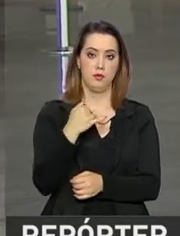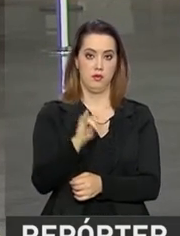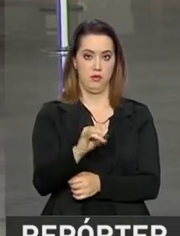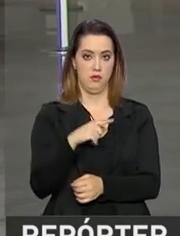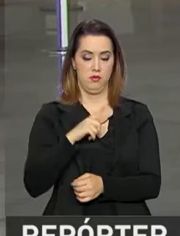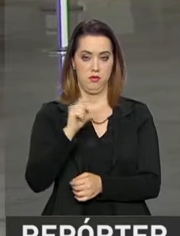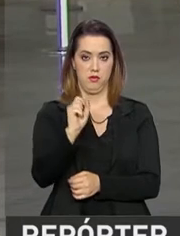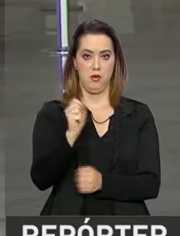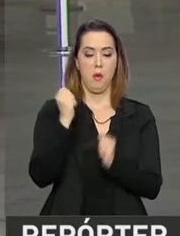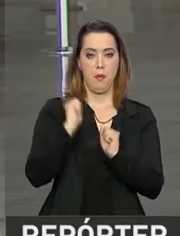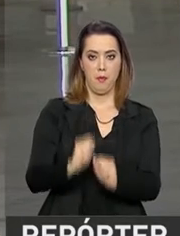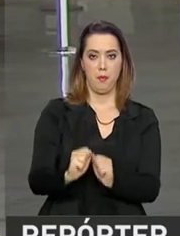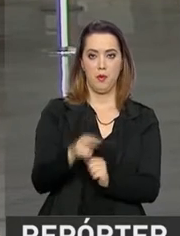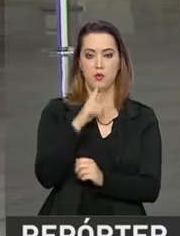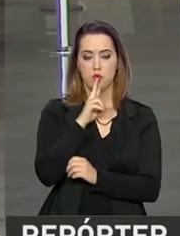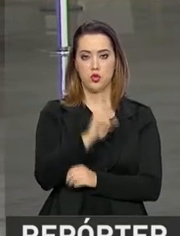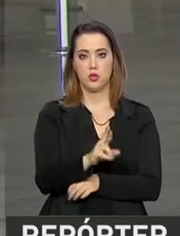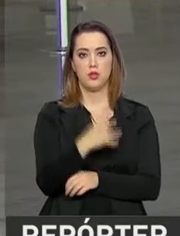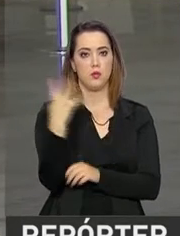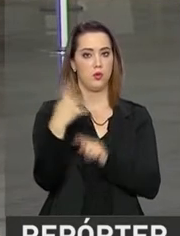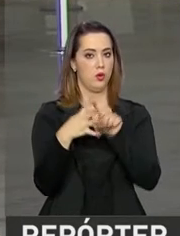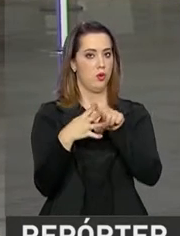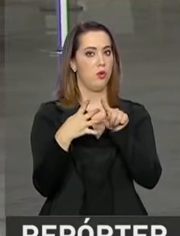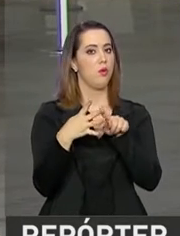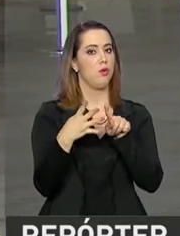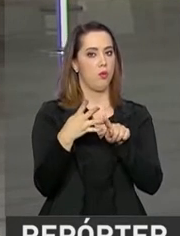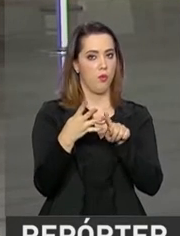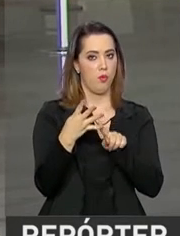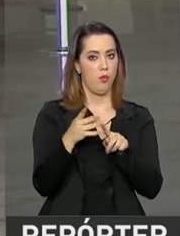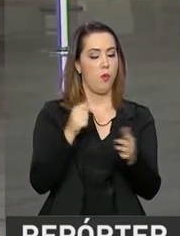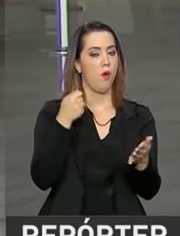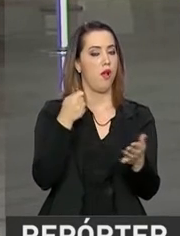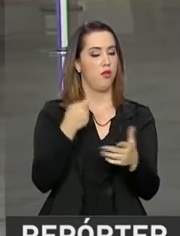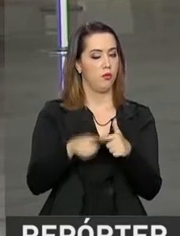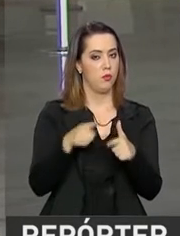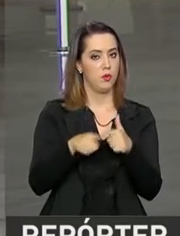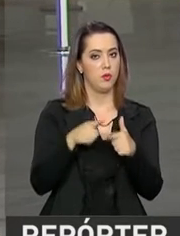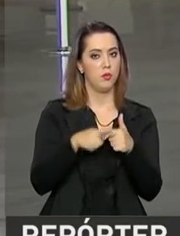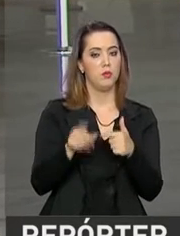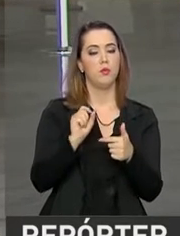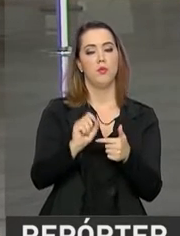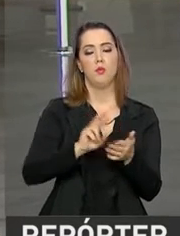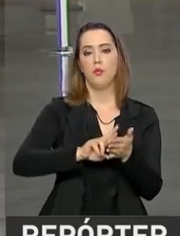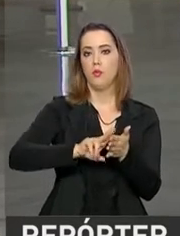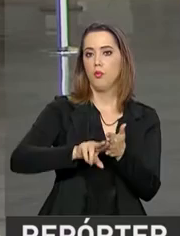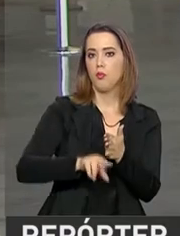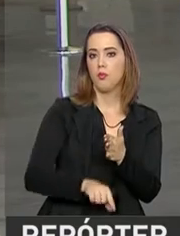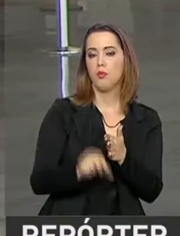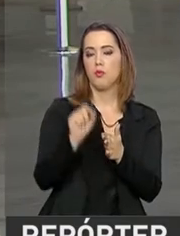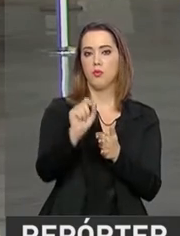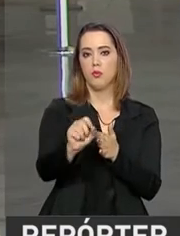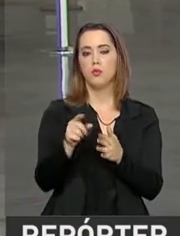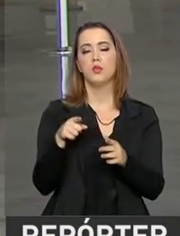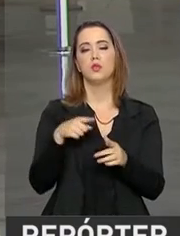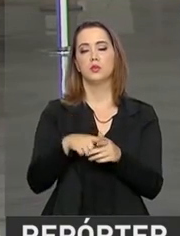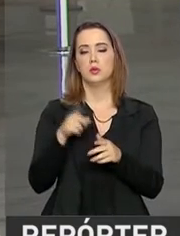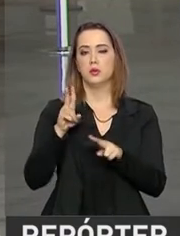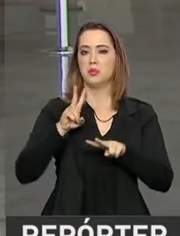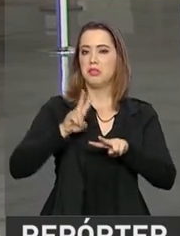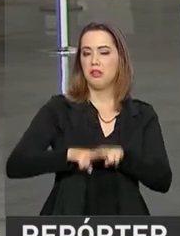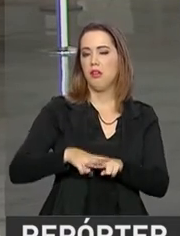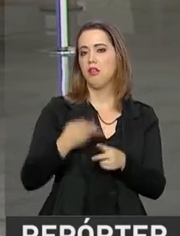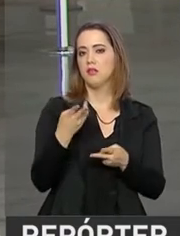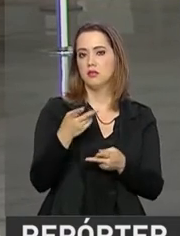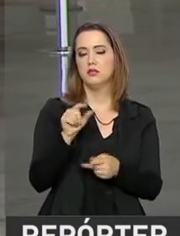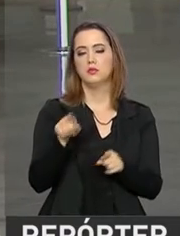esses contribuintes podem responder a quatro crimes de lavagem de dinheiro evasão de divisas sonegação fiscal